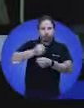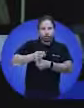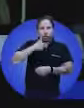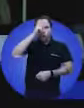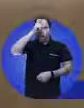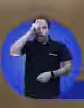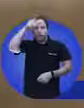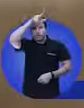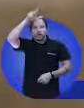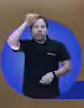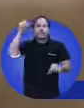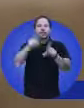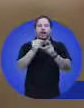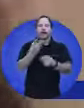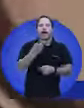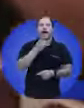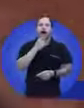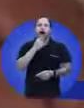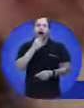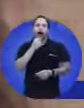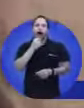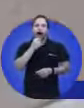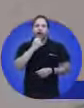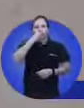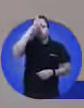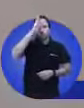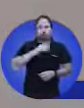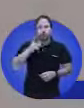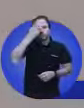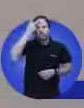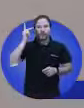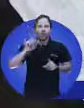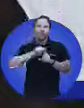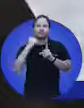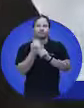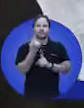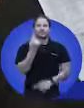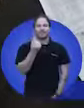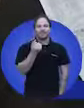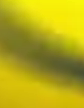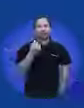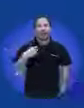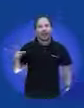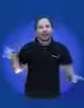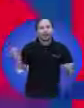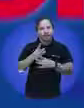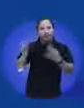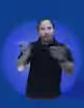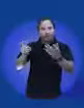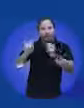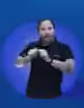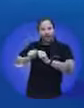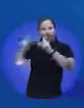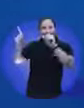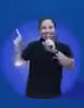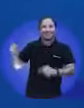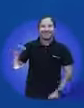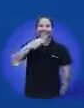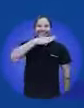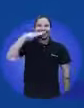Hospital Municipal e dar água de graça para as pessoas que participam do programa Tarifa Social. Termina agora o